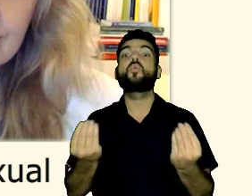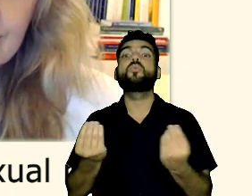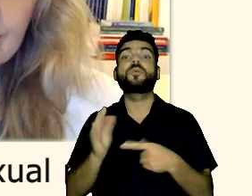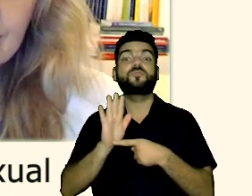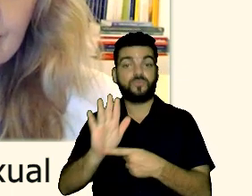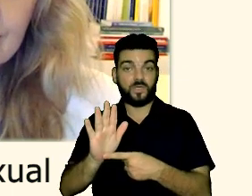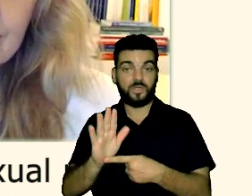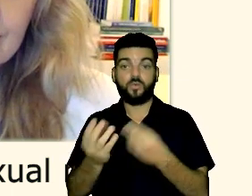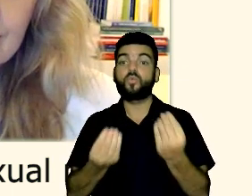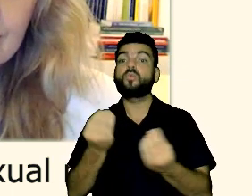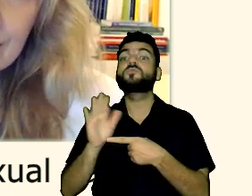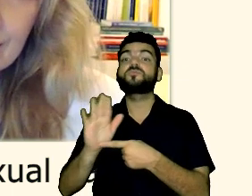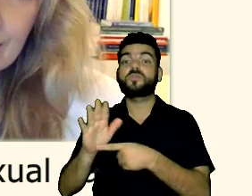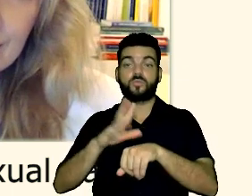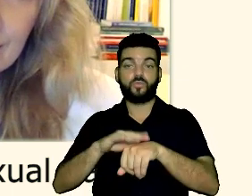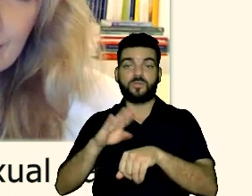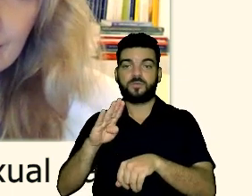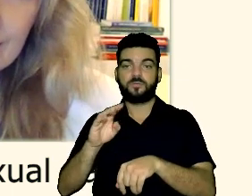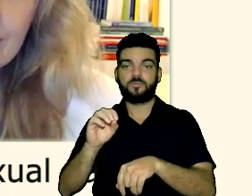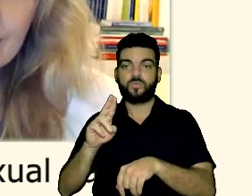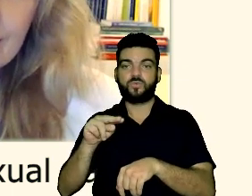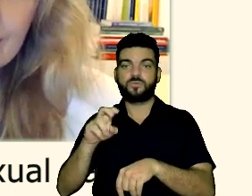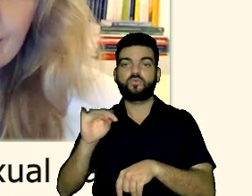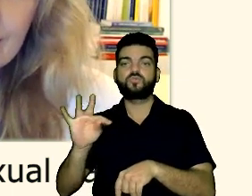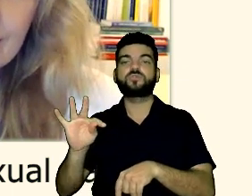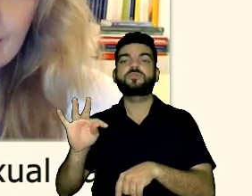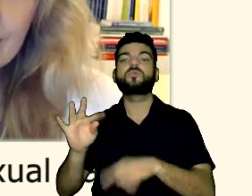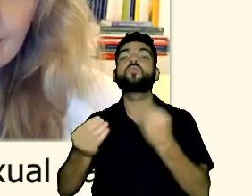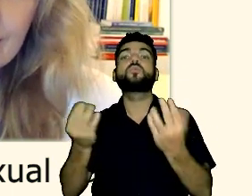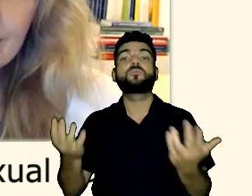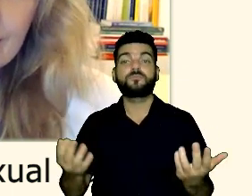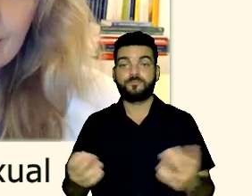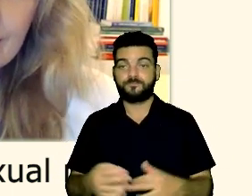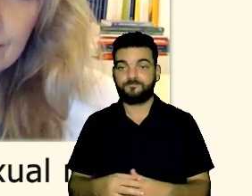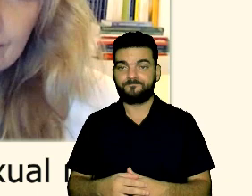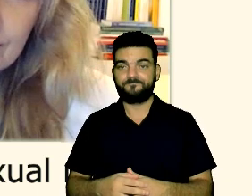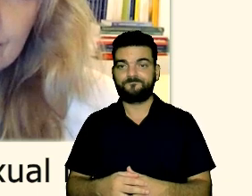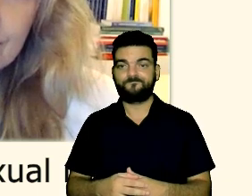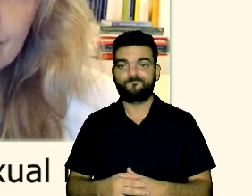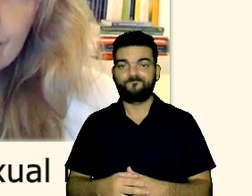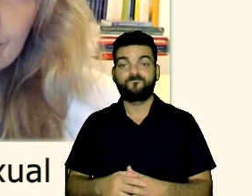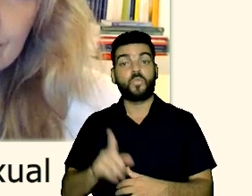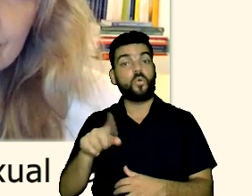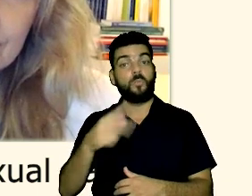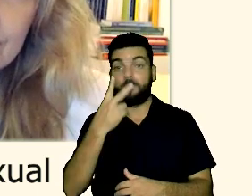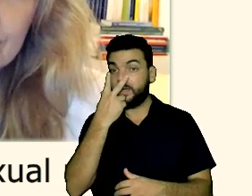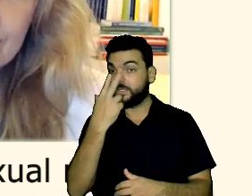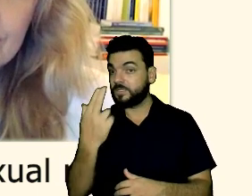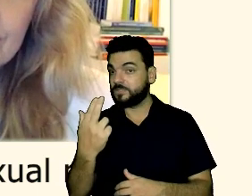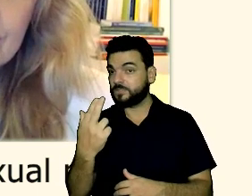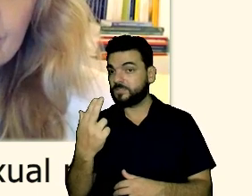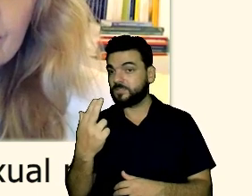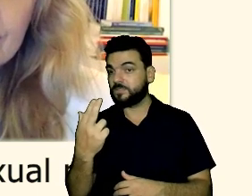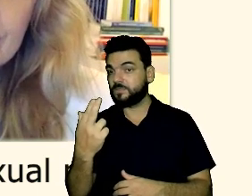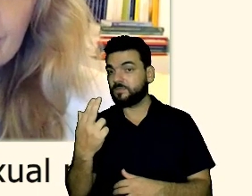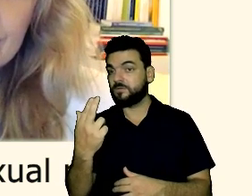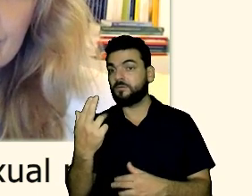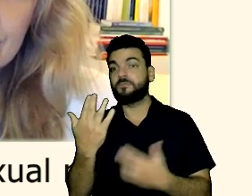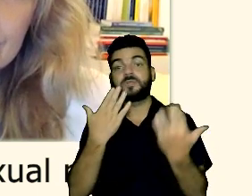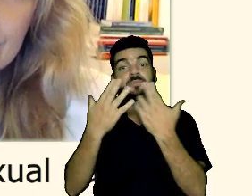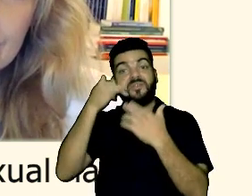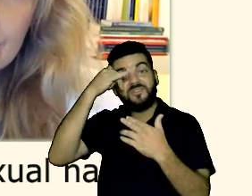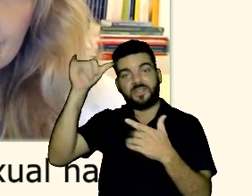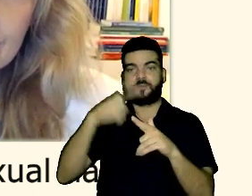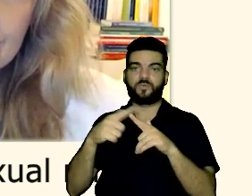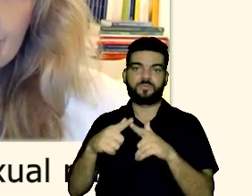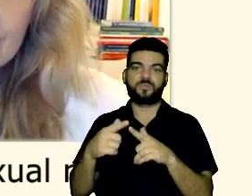E como que a gente trata, né, a síndrome do burnout? Então, o tratamento é muito semelhante